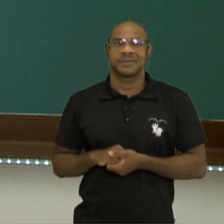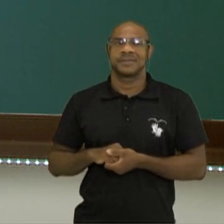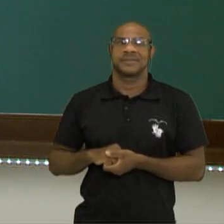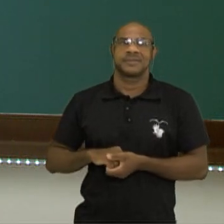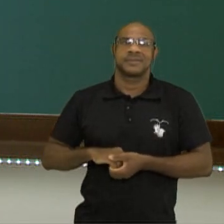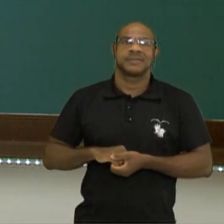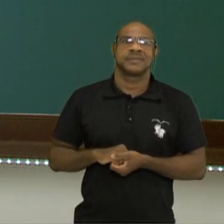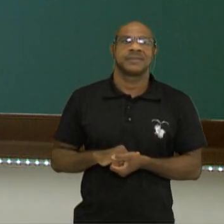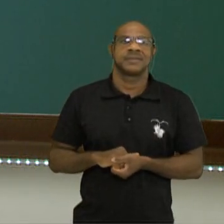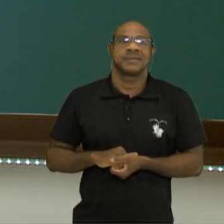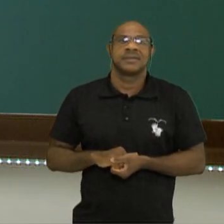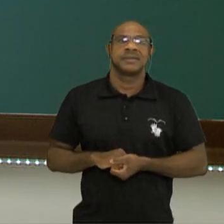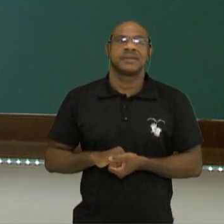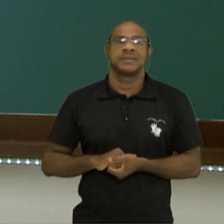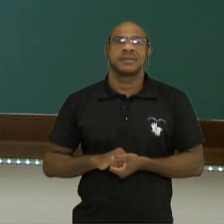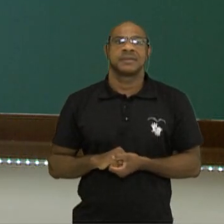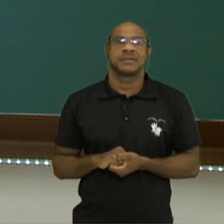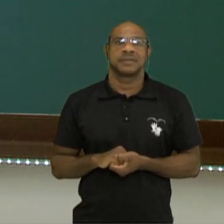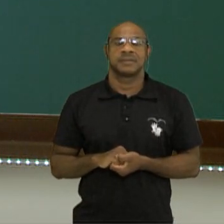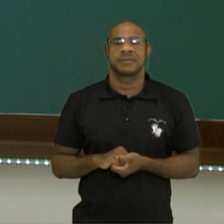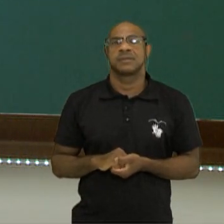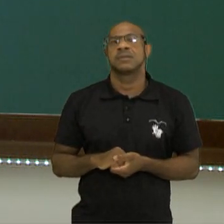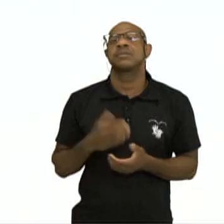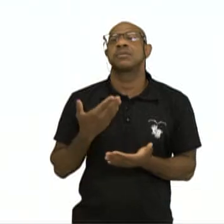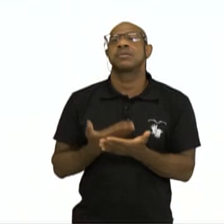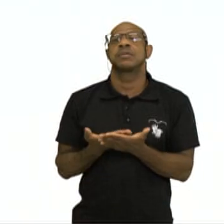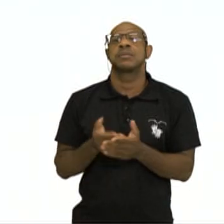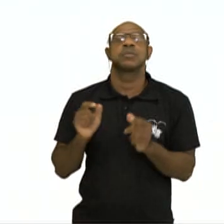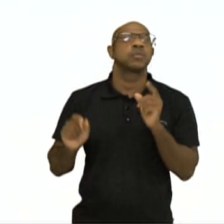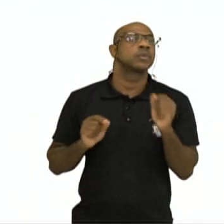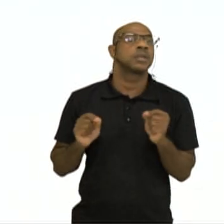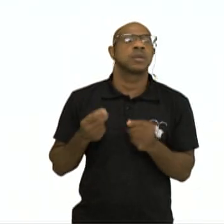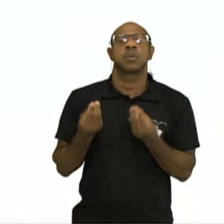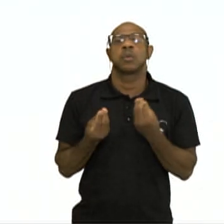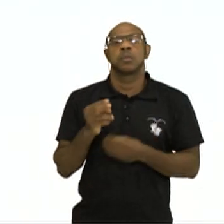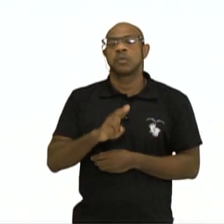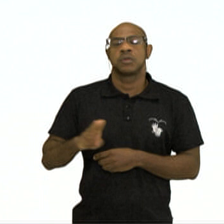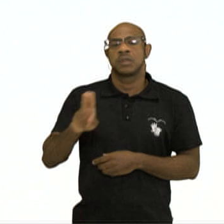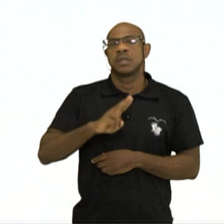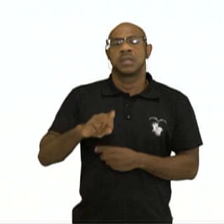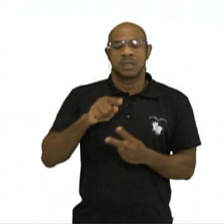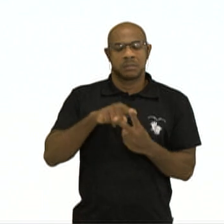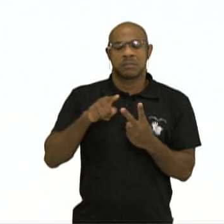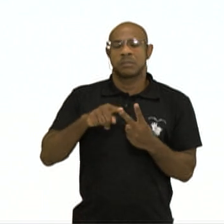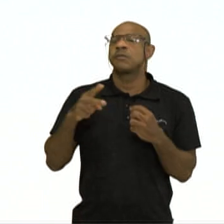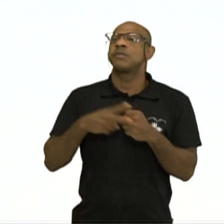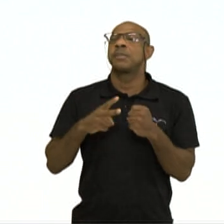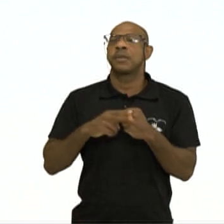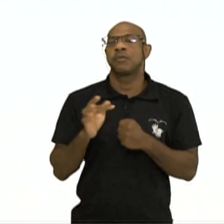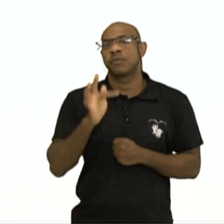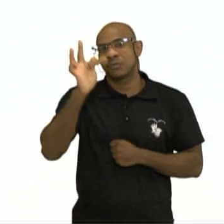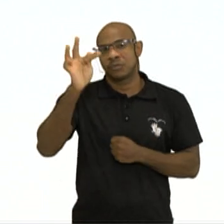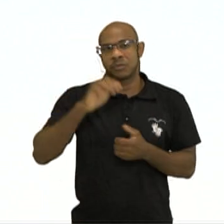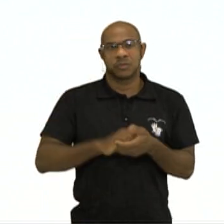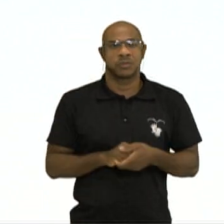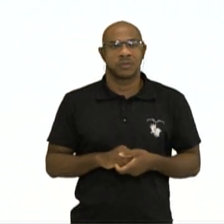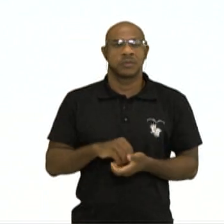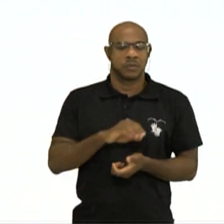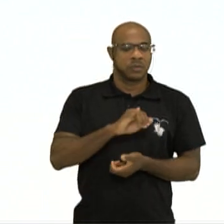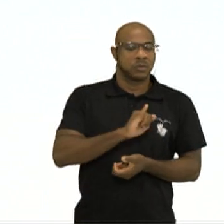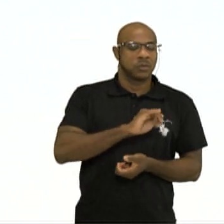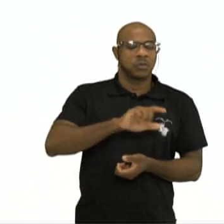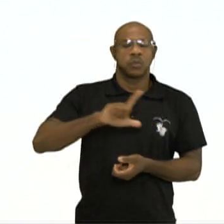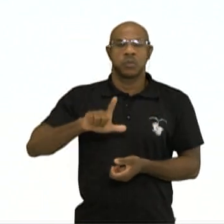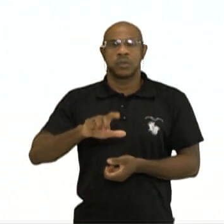lembrar disso. Então, o que nós estudamos é sobre como utilizar essas formas verbais de futuro, o going to e